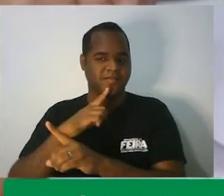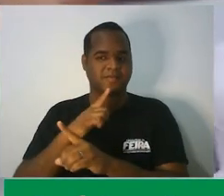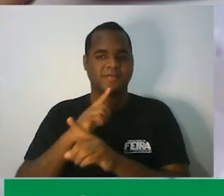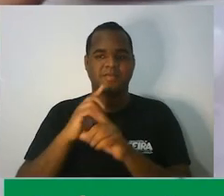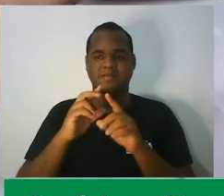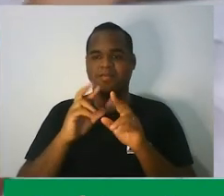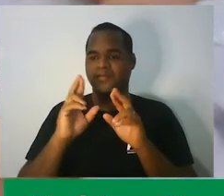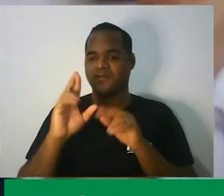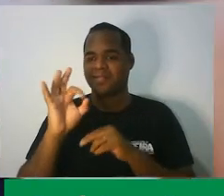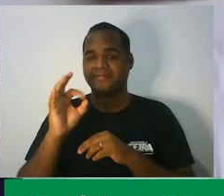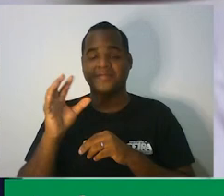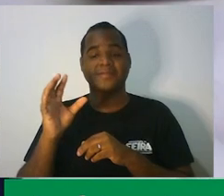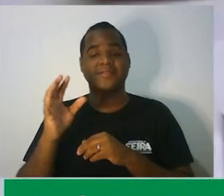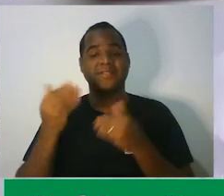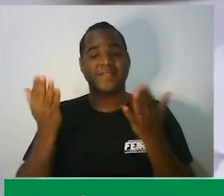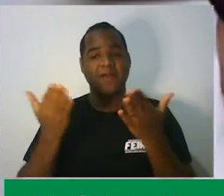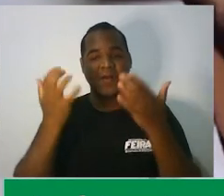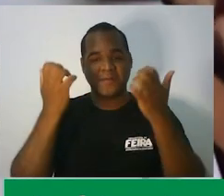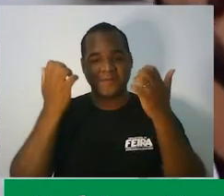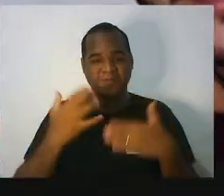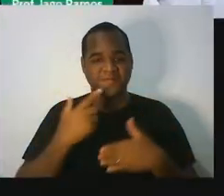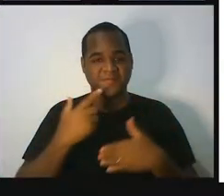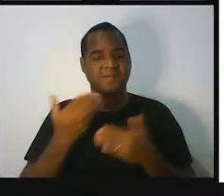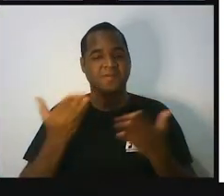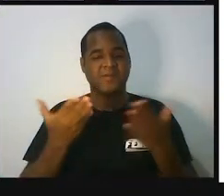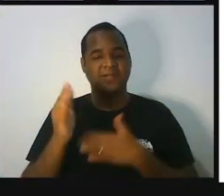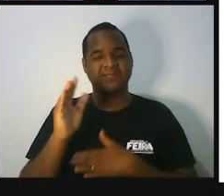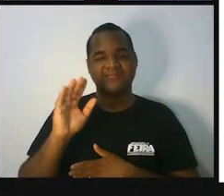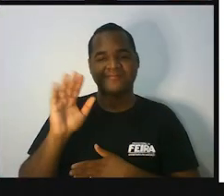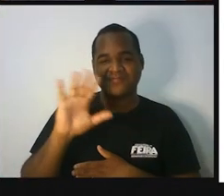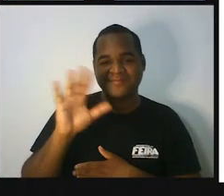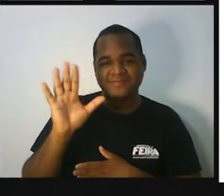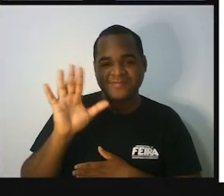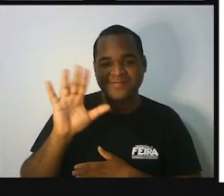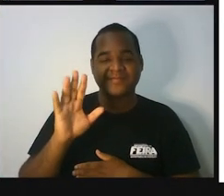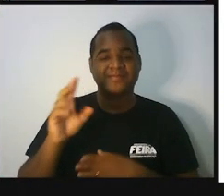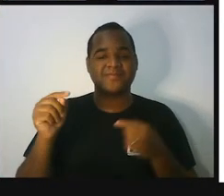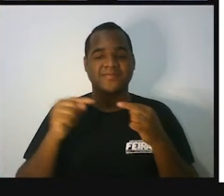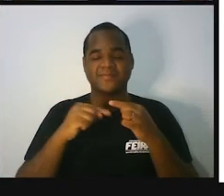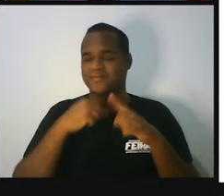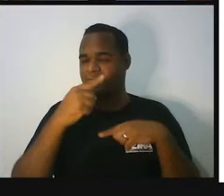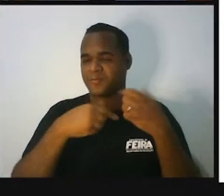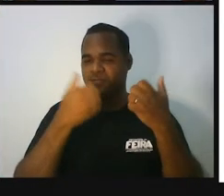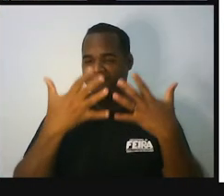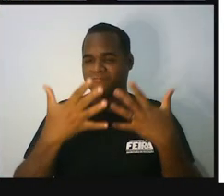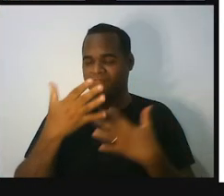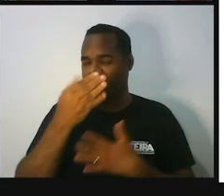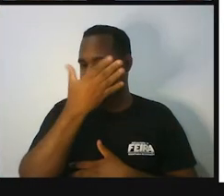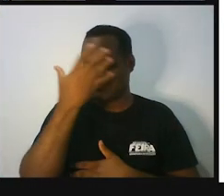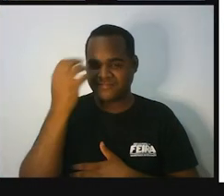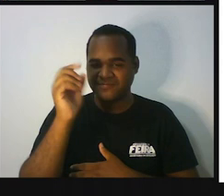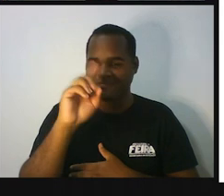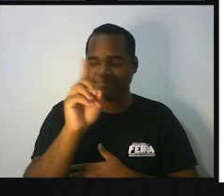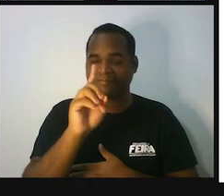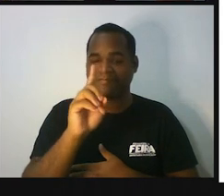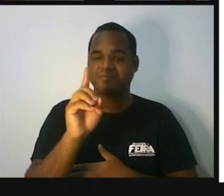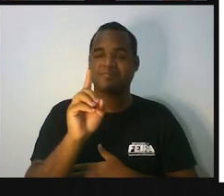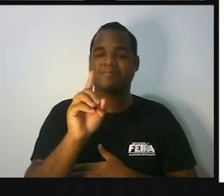Beleza? E agora sim, vou me despedindo dessa aula, tá bom? Até a próxima. Não esquece